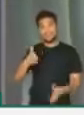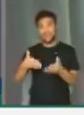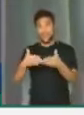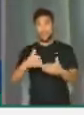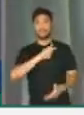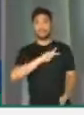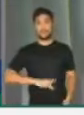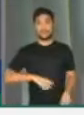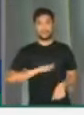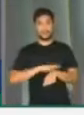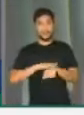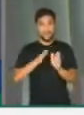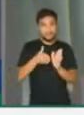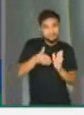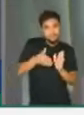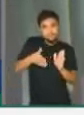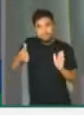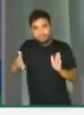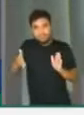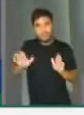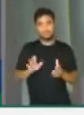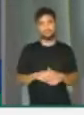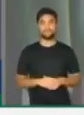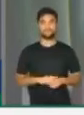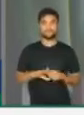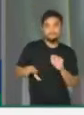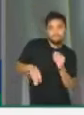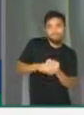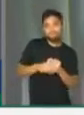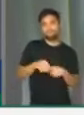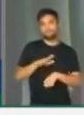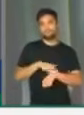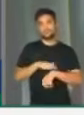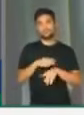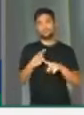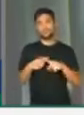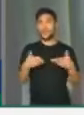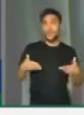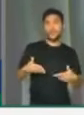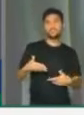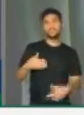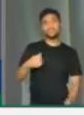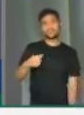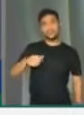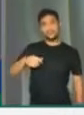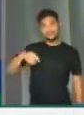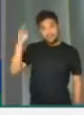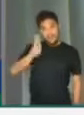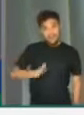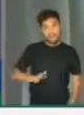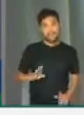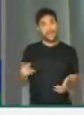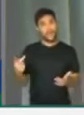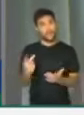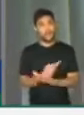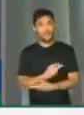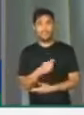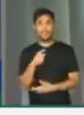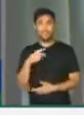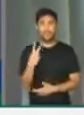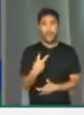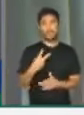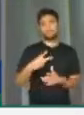mesa que estendesse um pouquinho o meu tempo, porque a situação vivida por nós, ela agrega duas profundas